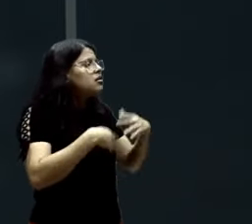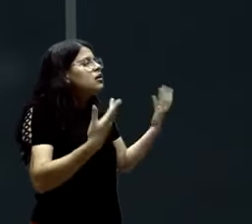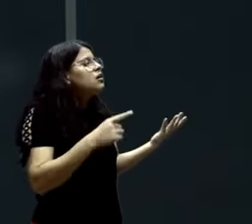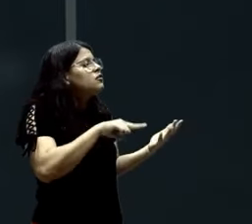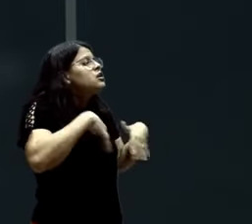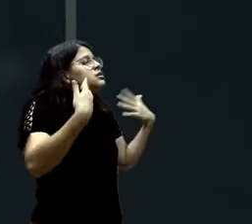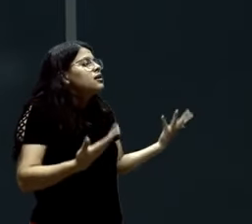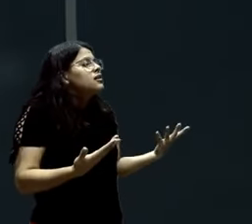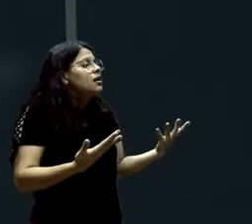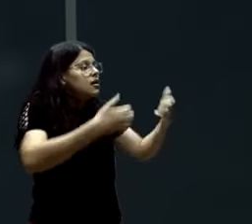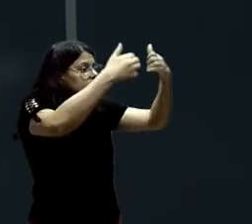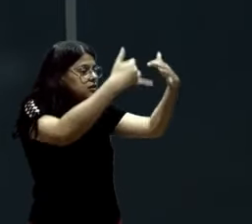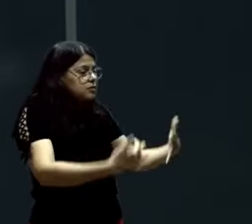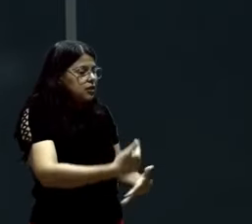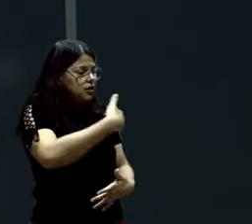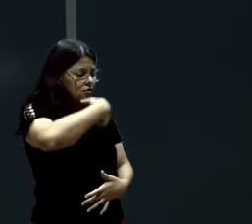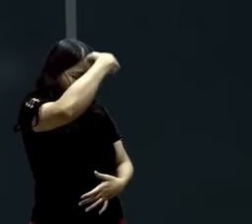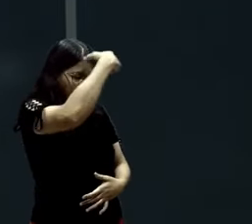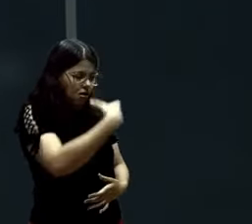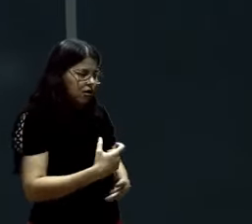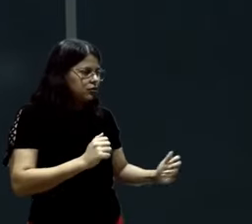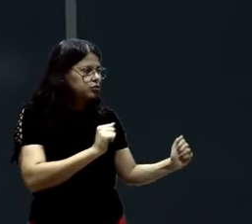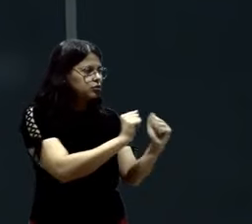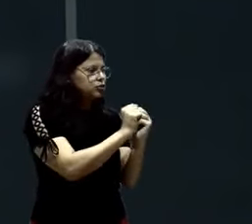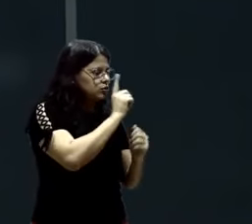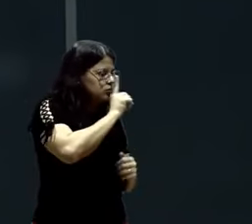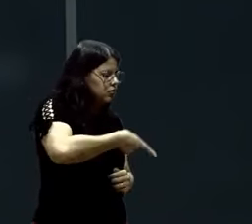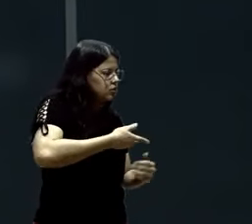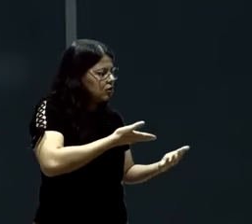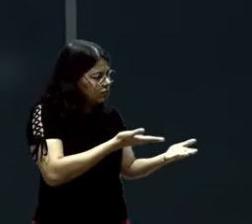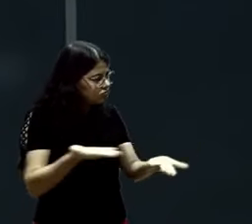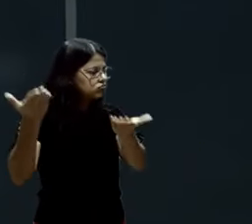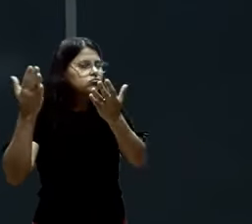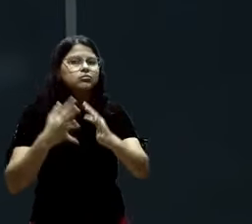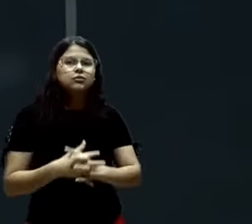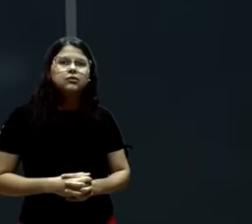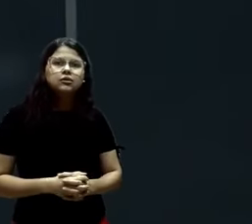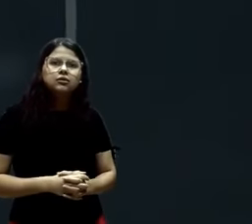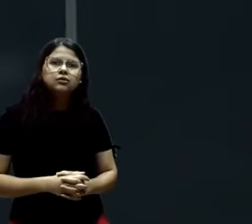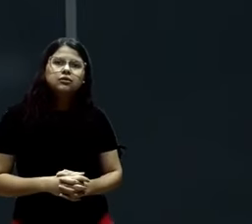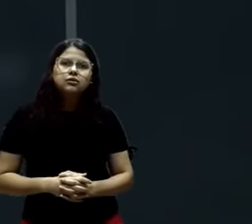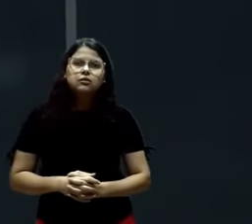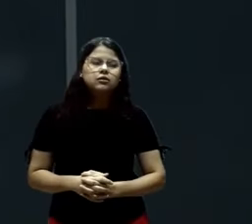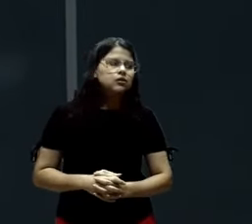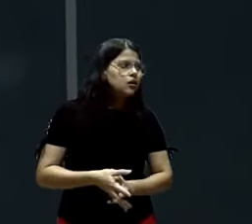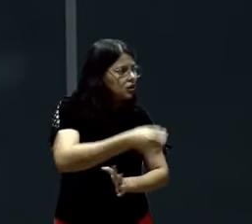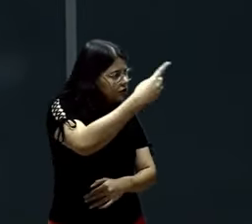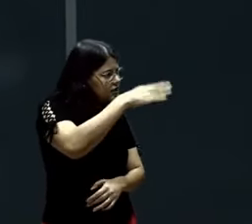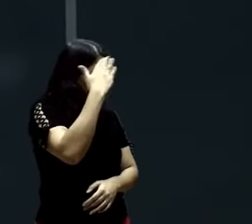Só fale isso para eles. Diz que o eu sou te enviou. Esse nome é poderoso, eles vão lembrar